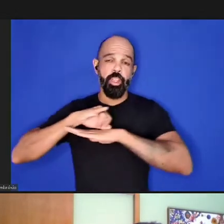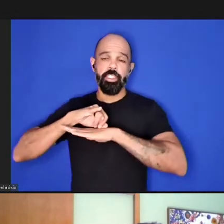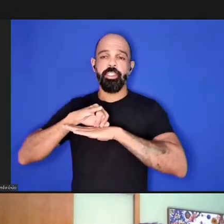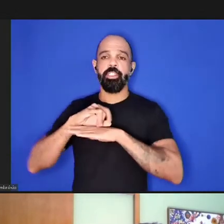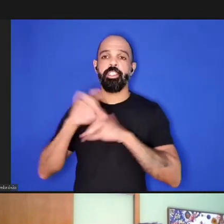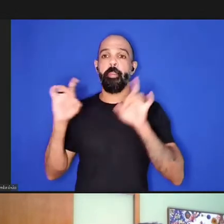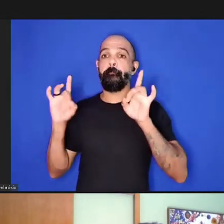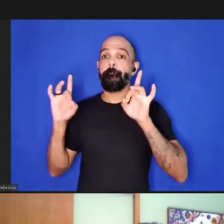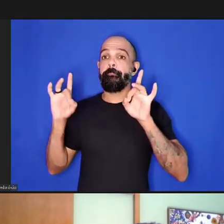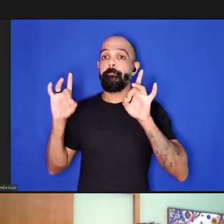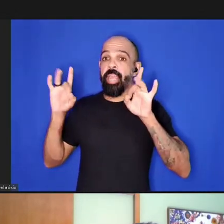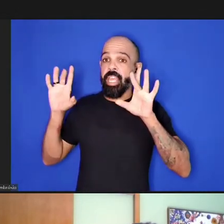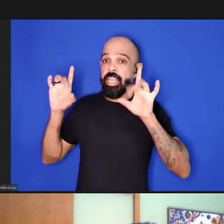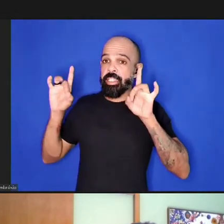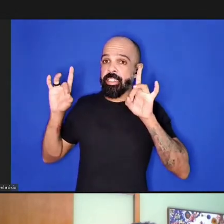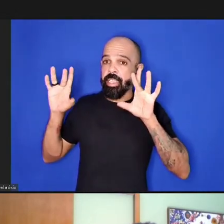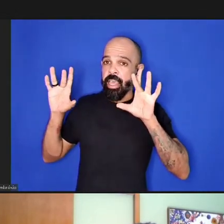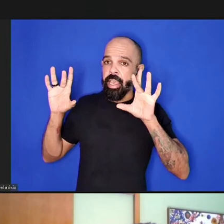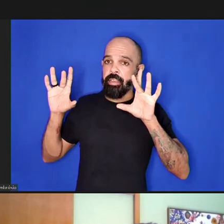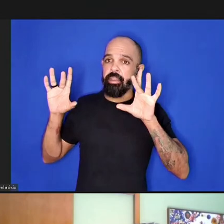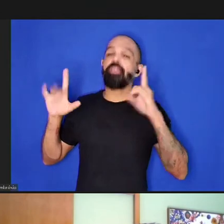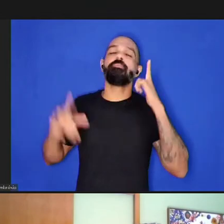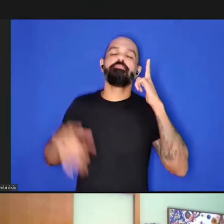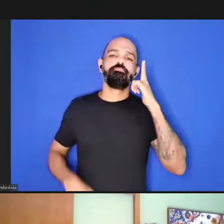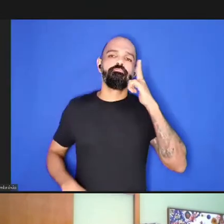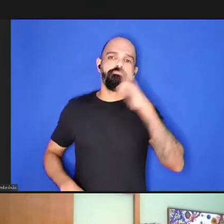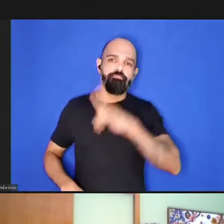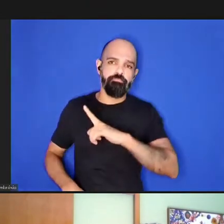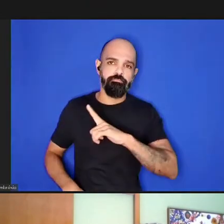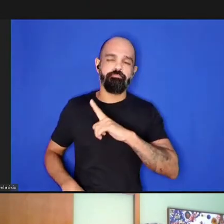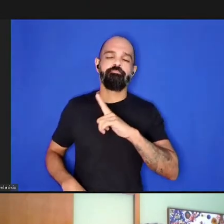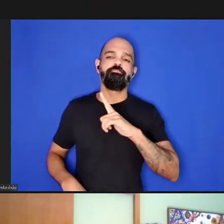especiais? Conseguimos